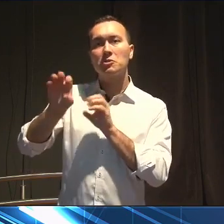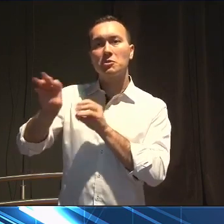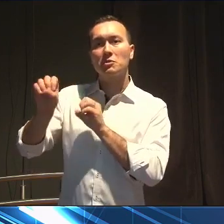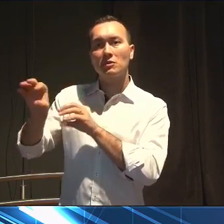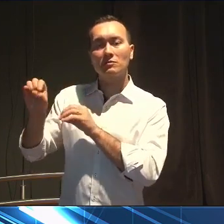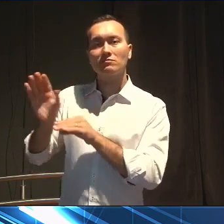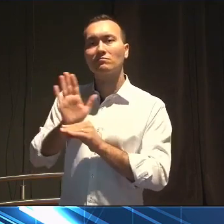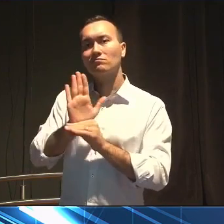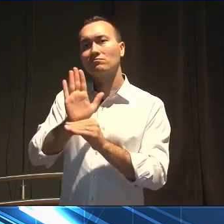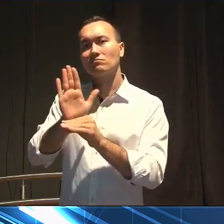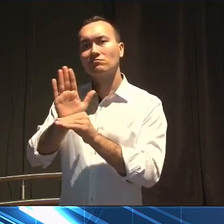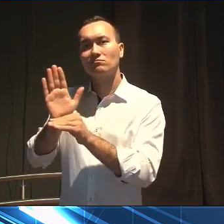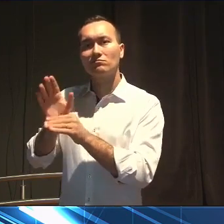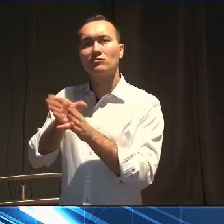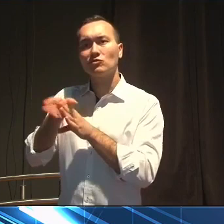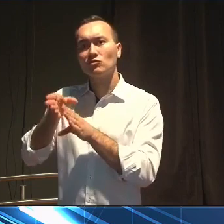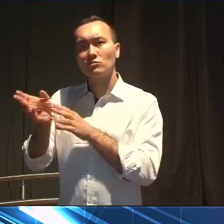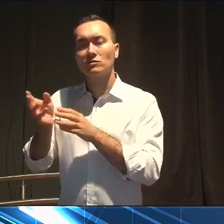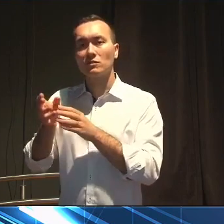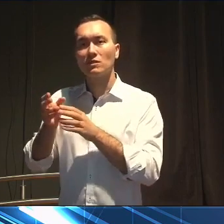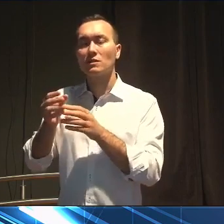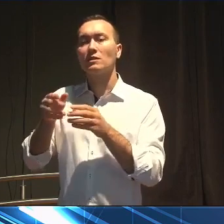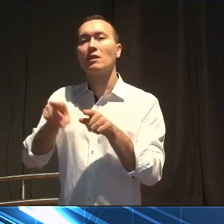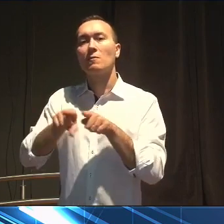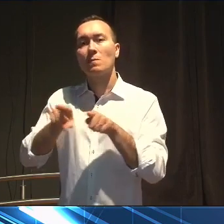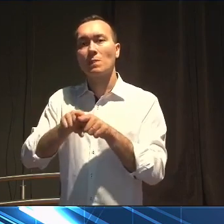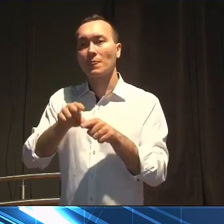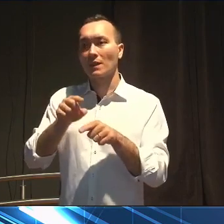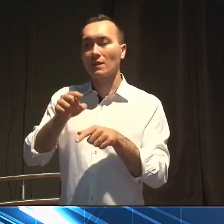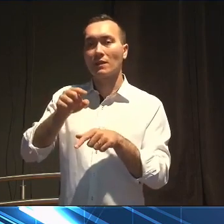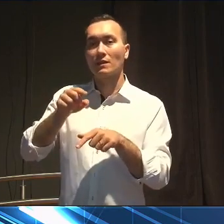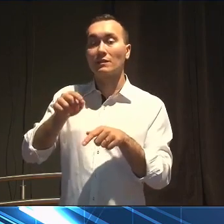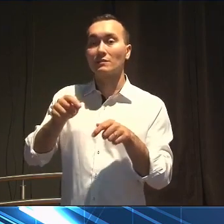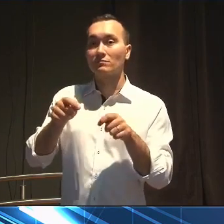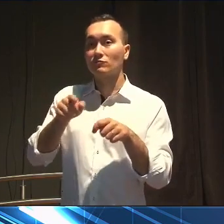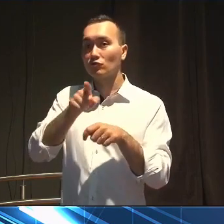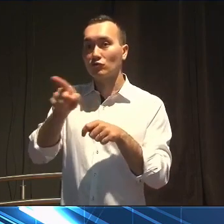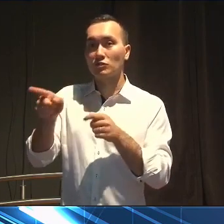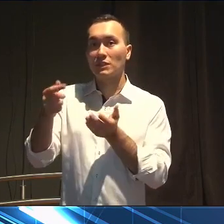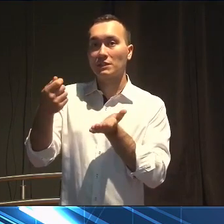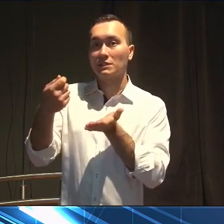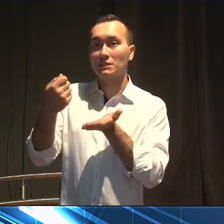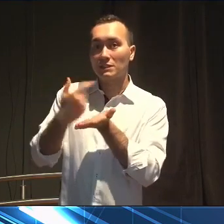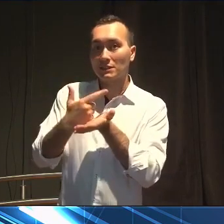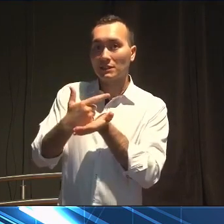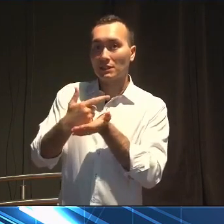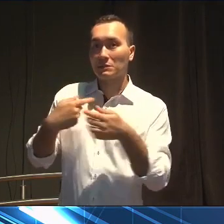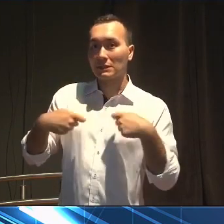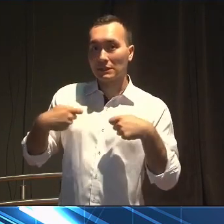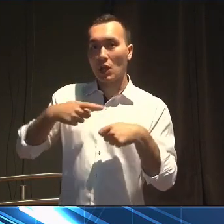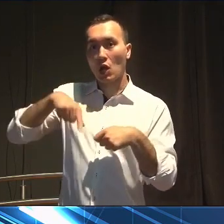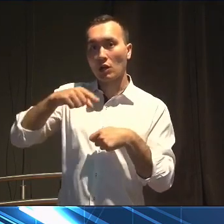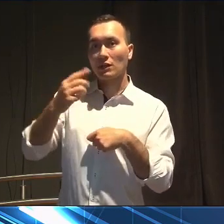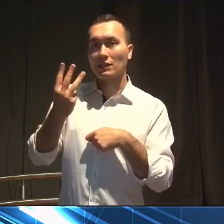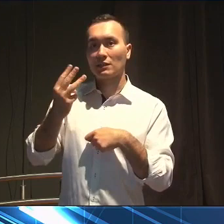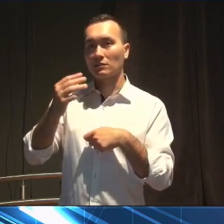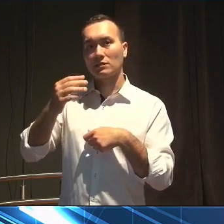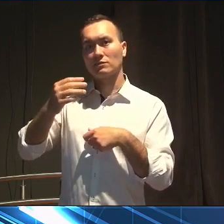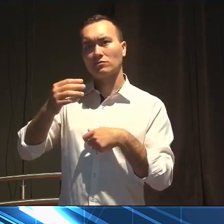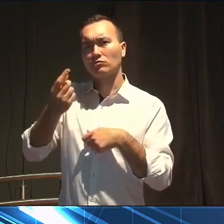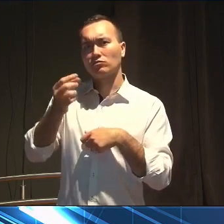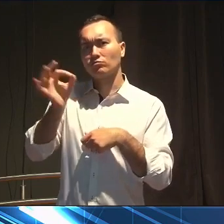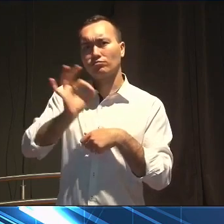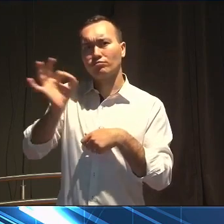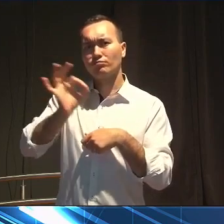crédito de cloud para usar, desconto para aquisição de hardware. E o mais importante, de fato, é a capacitação, que é feita através dos